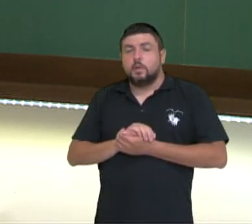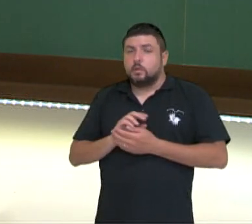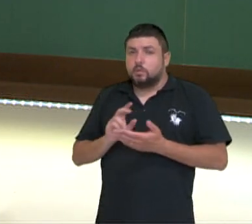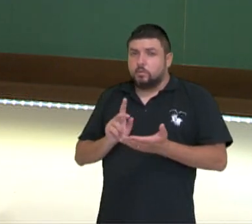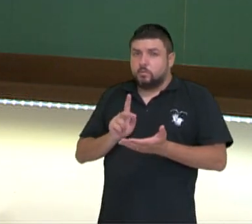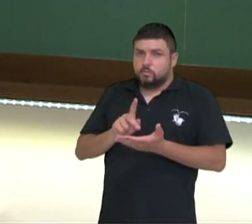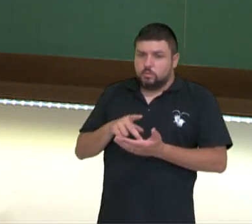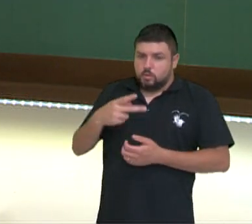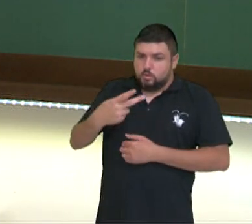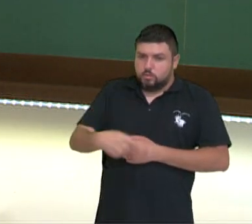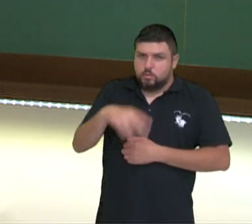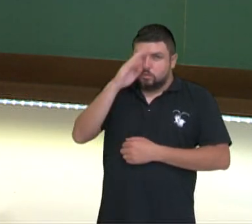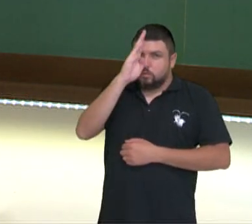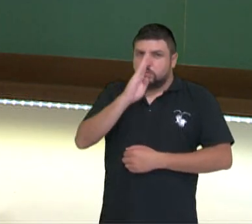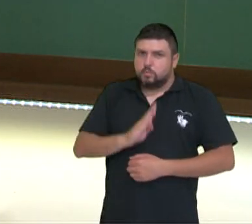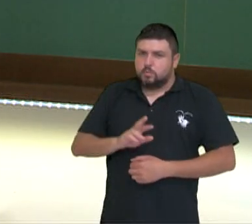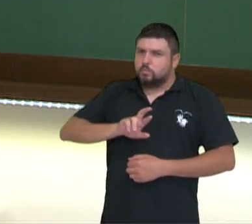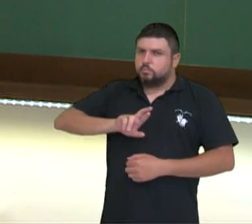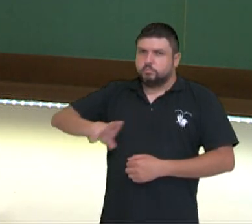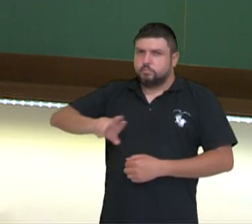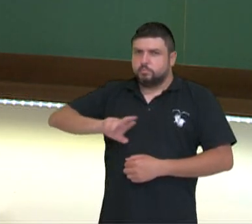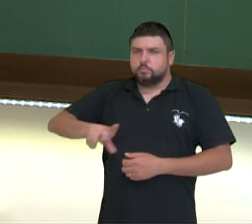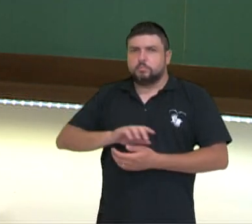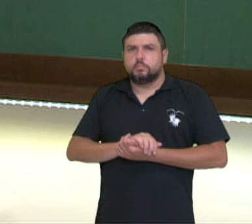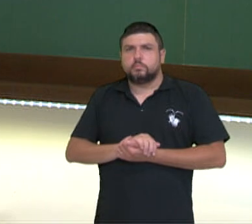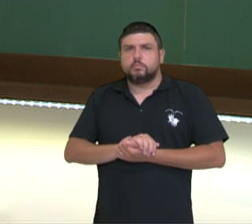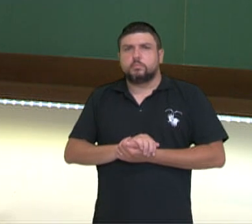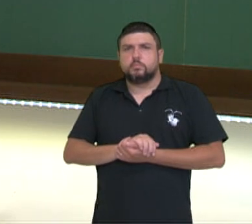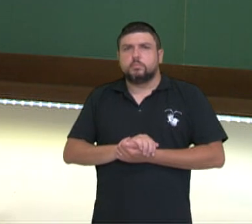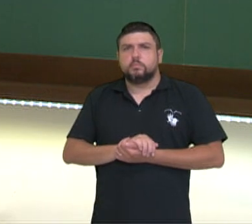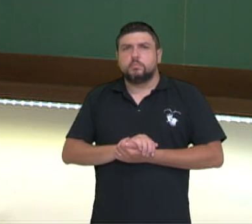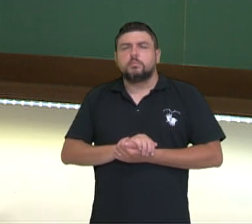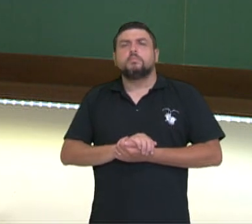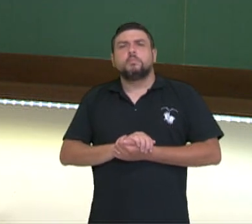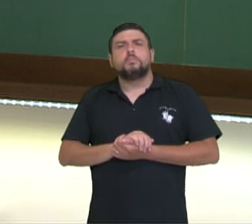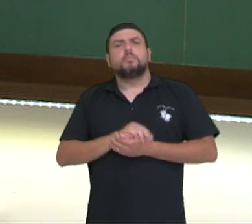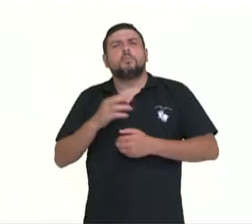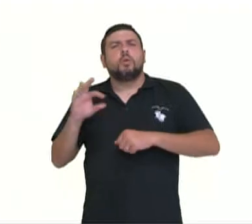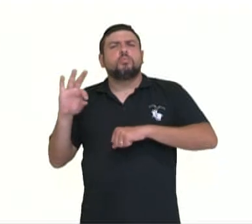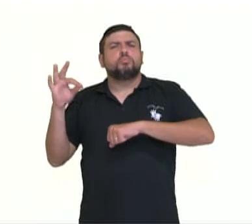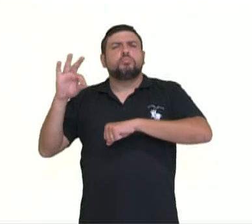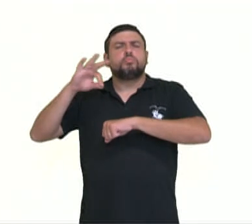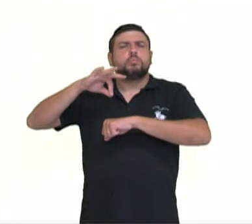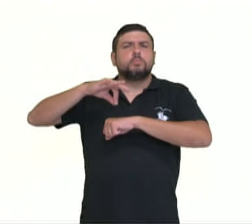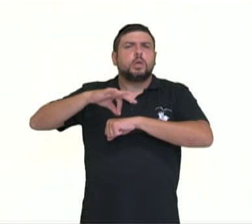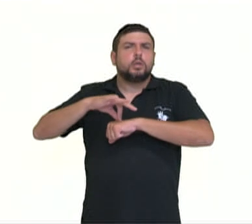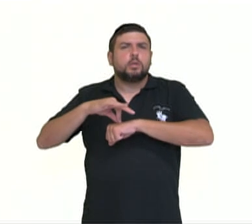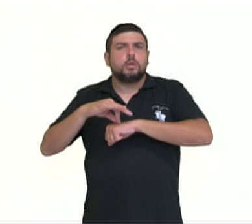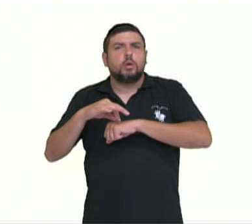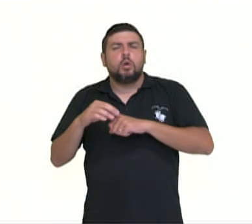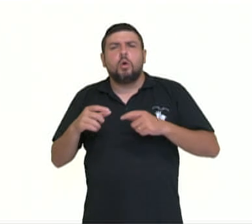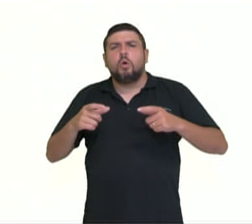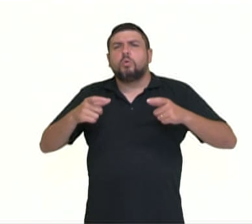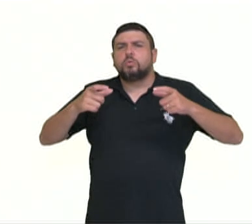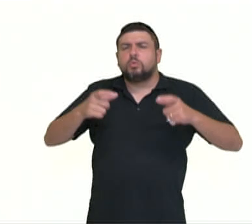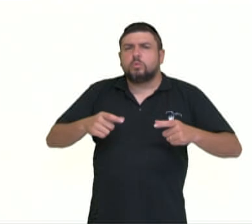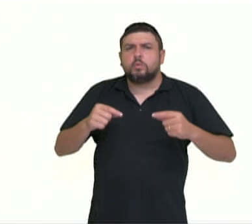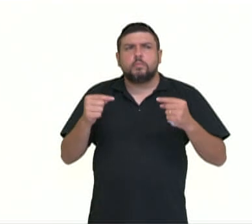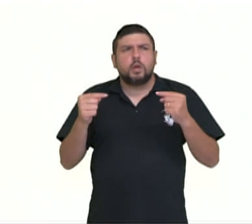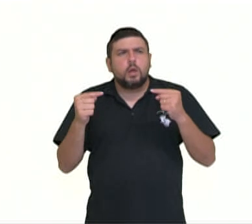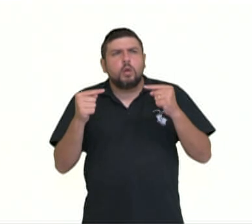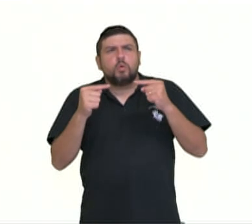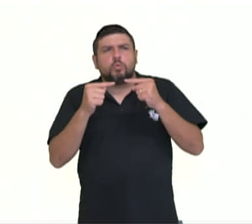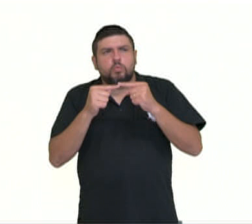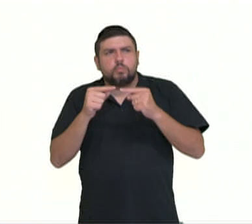proveniente aqui do nosso país, tá? E ele ocupa muito bem o ambiente sinantrópico. Mas, professor, o